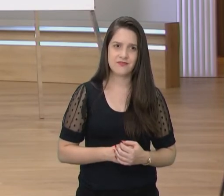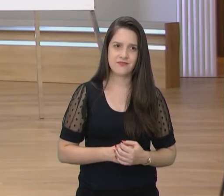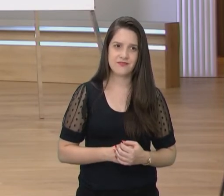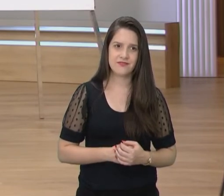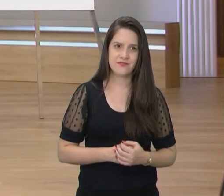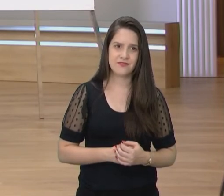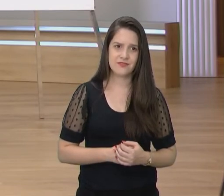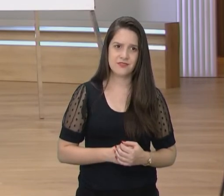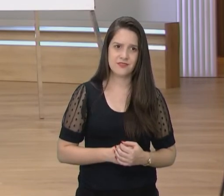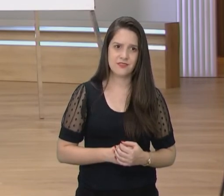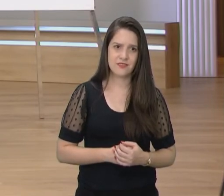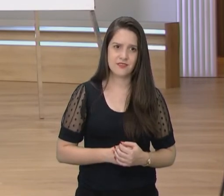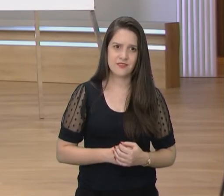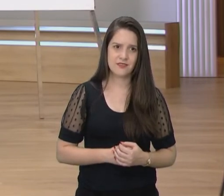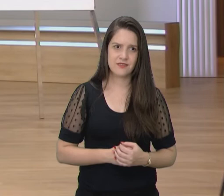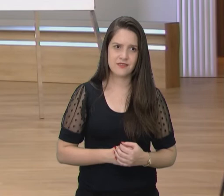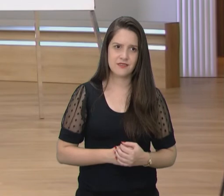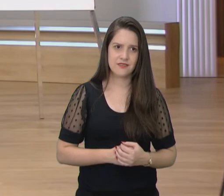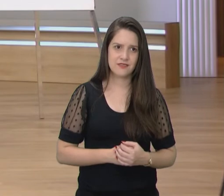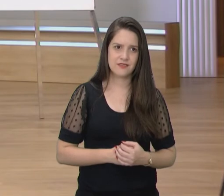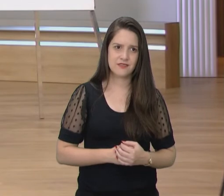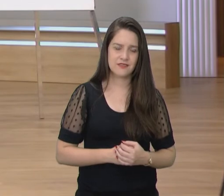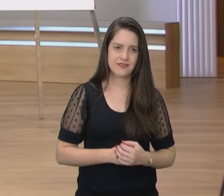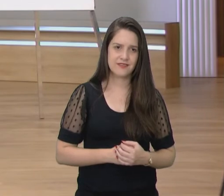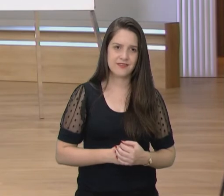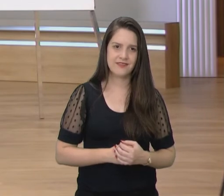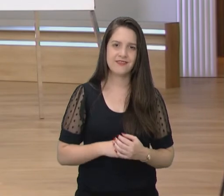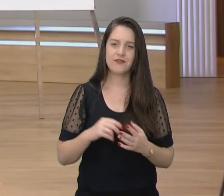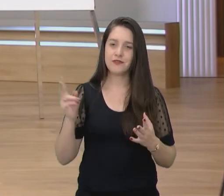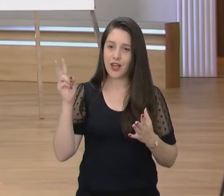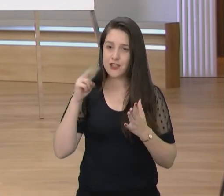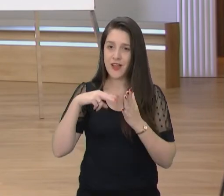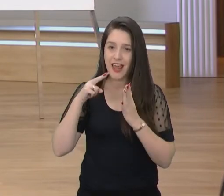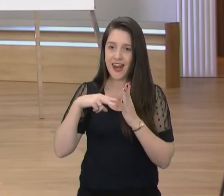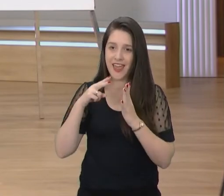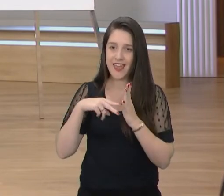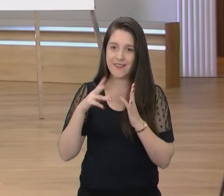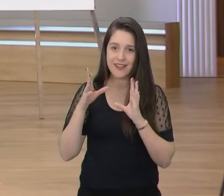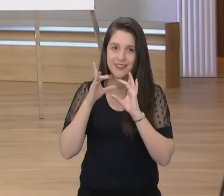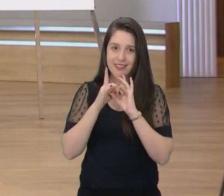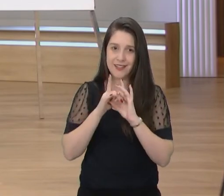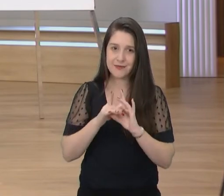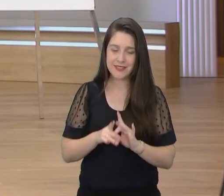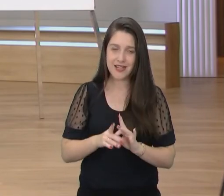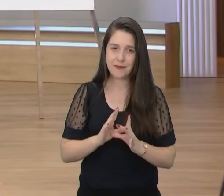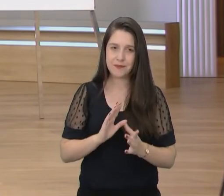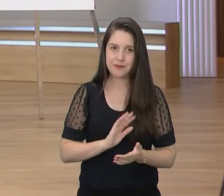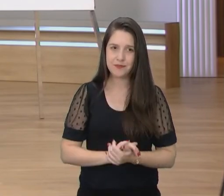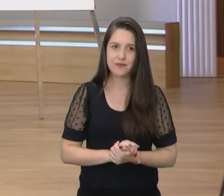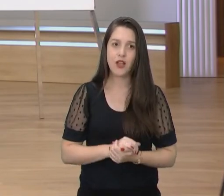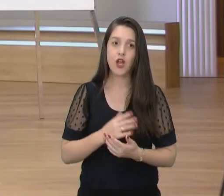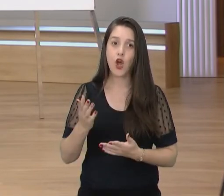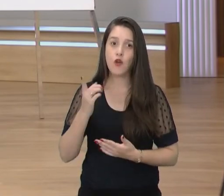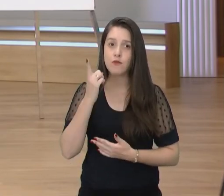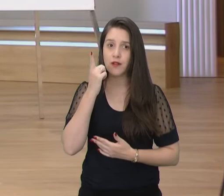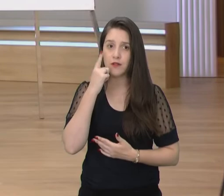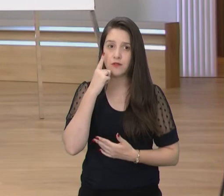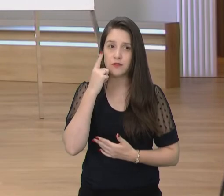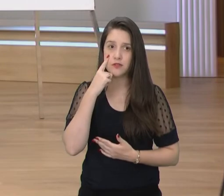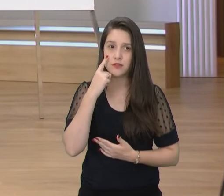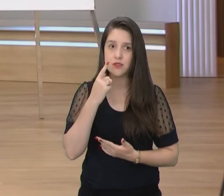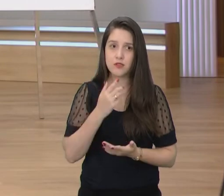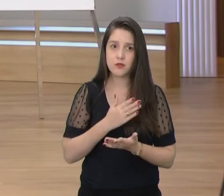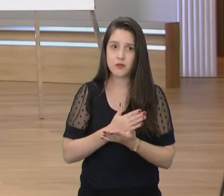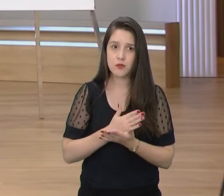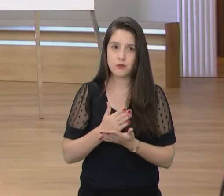Beleza. Só pra gente ler aqui, ó, a gente vai lendo e a gente vai... Aí, a direção sinalizou, a gente não dá aula sozinho aqui. Olha lá, vamos começar a ler. Eu leio